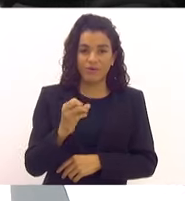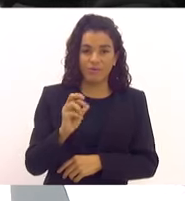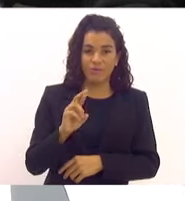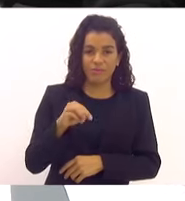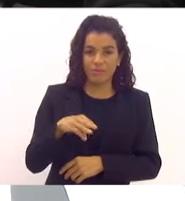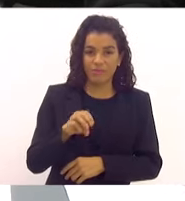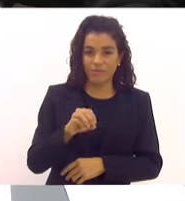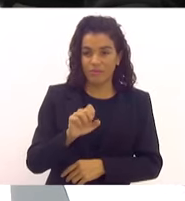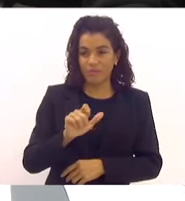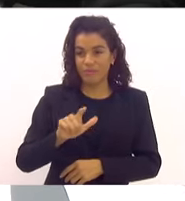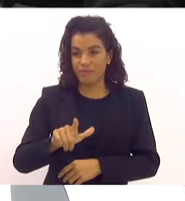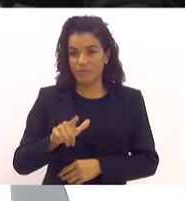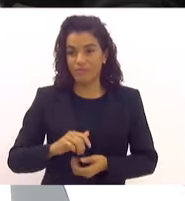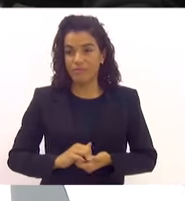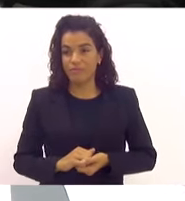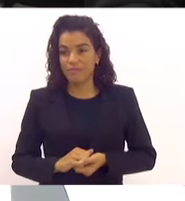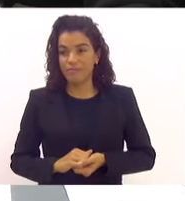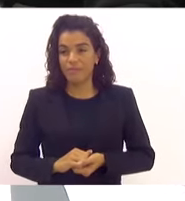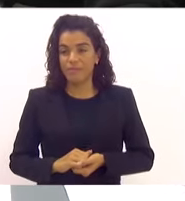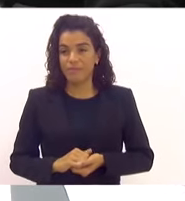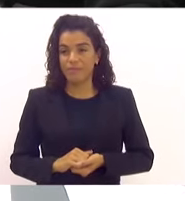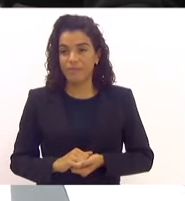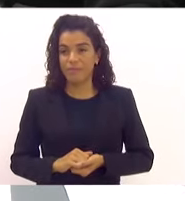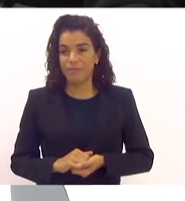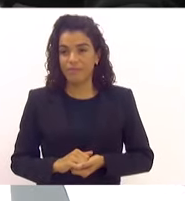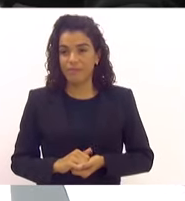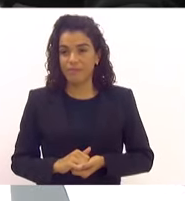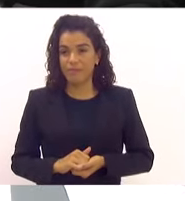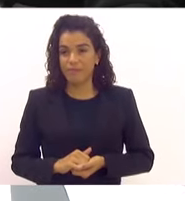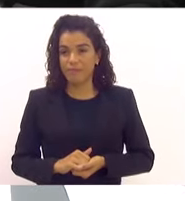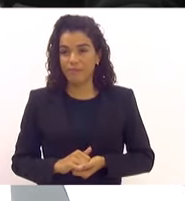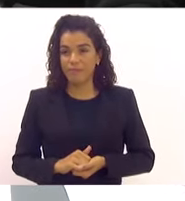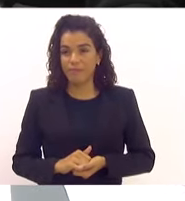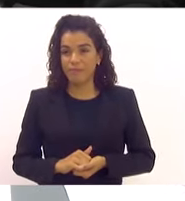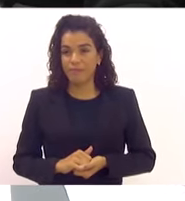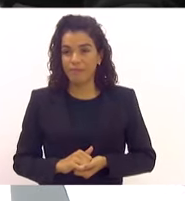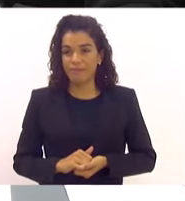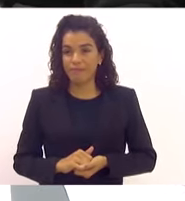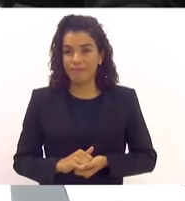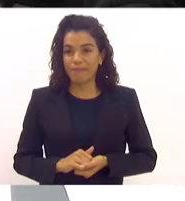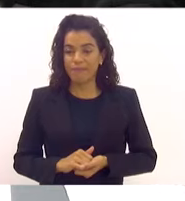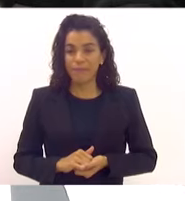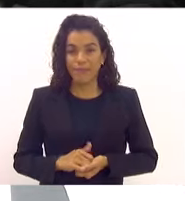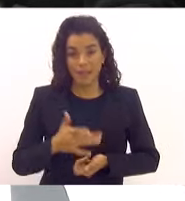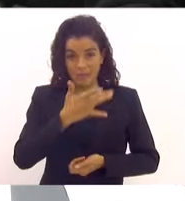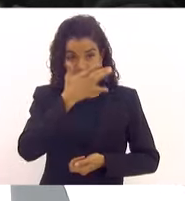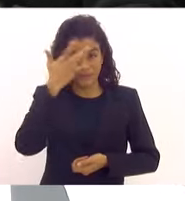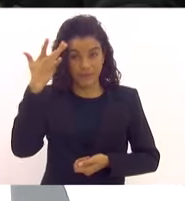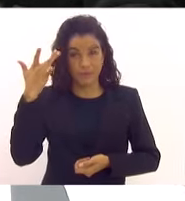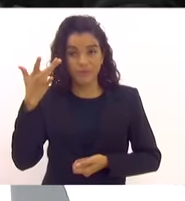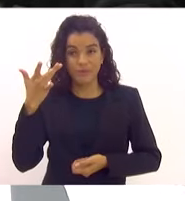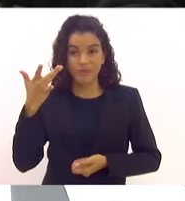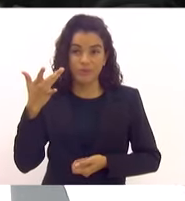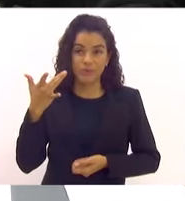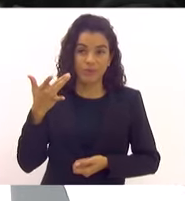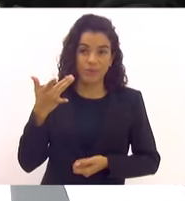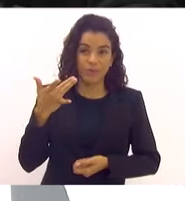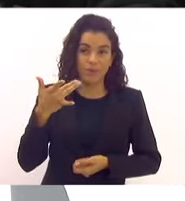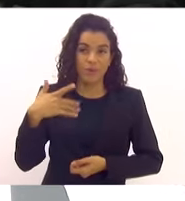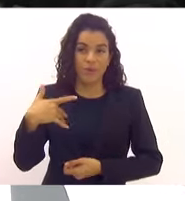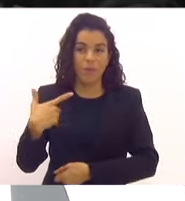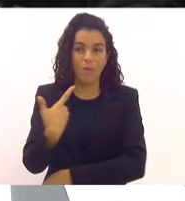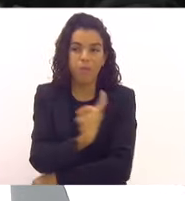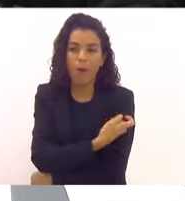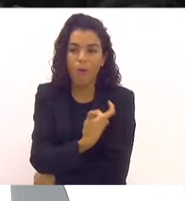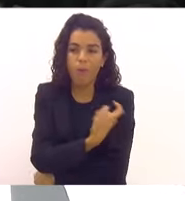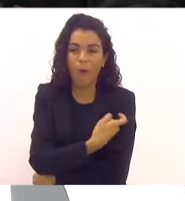Bom, tanto é que pessoal que toma bola, como